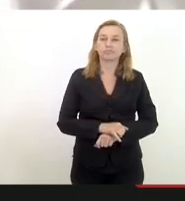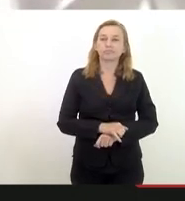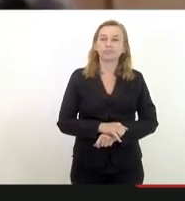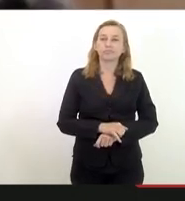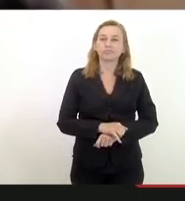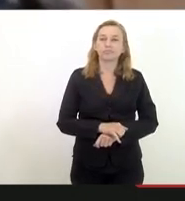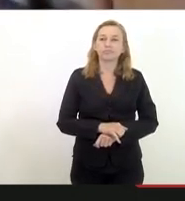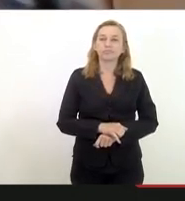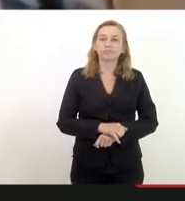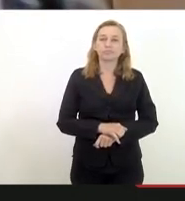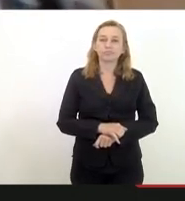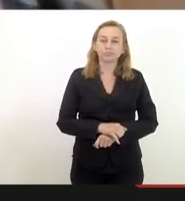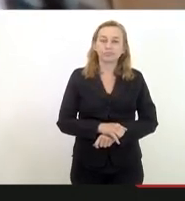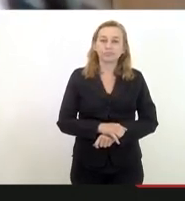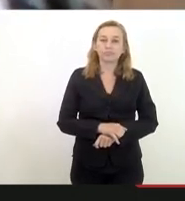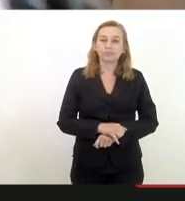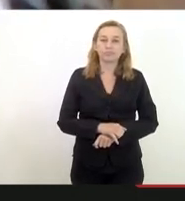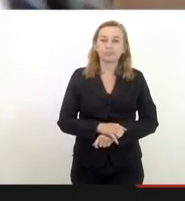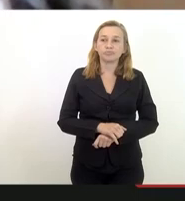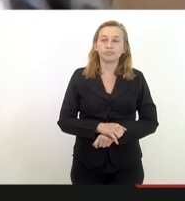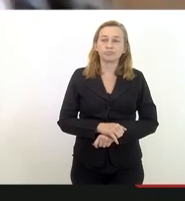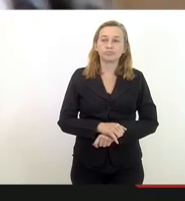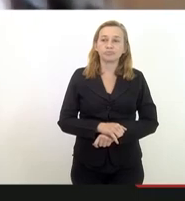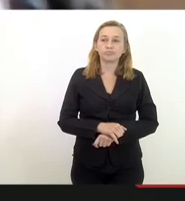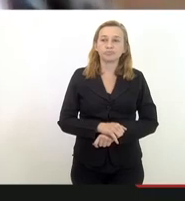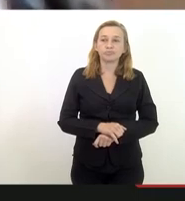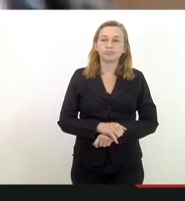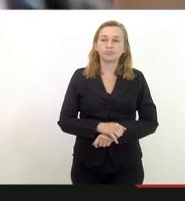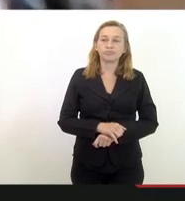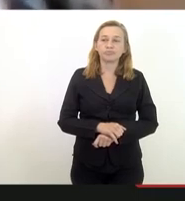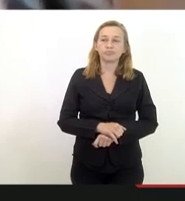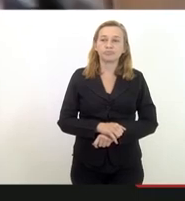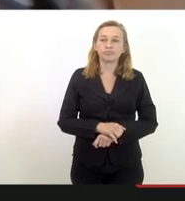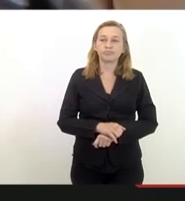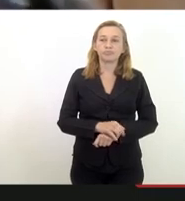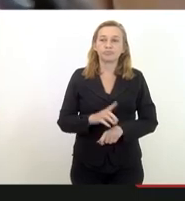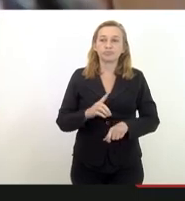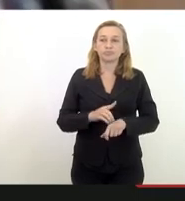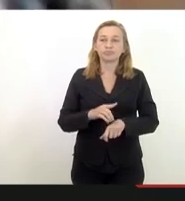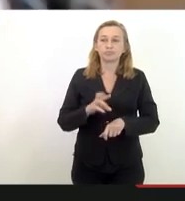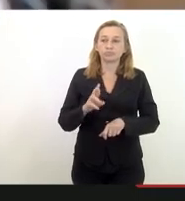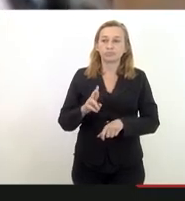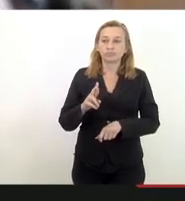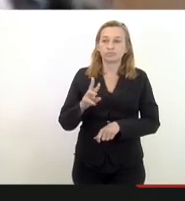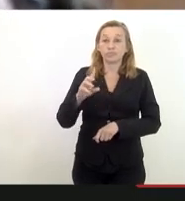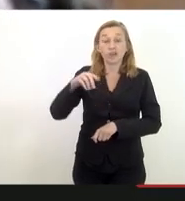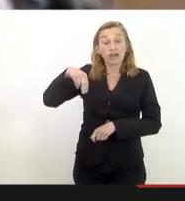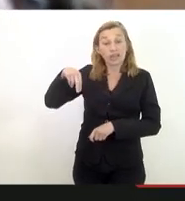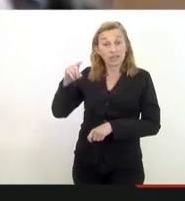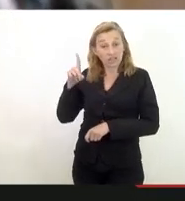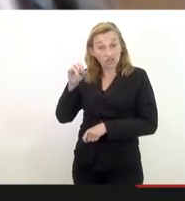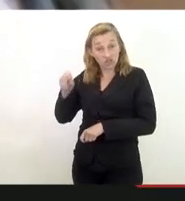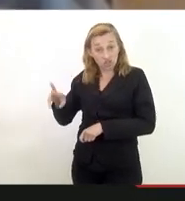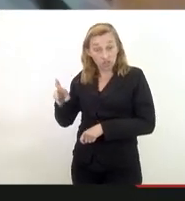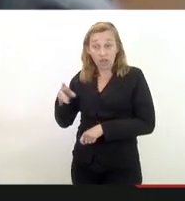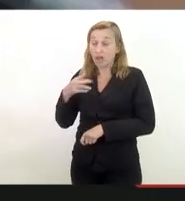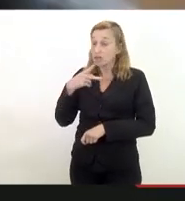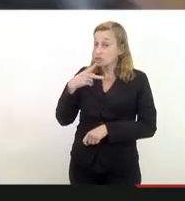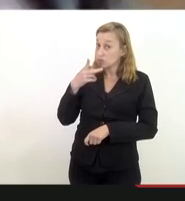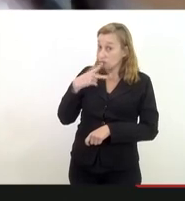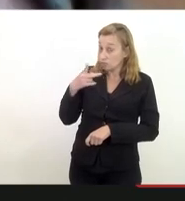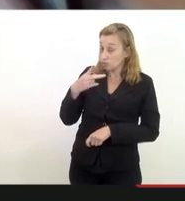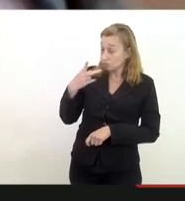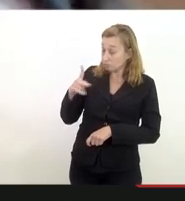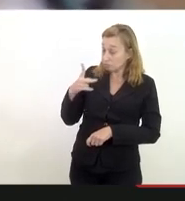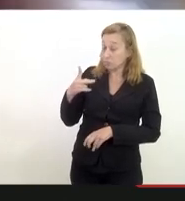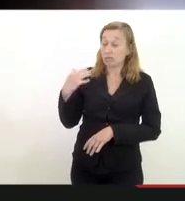Pois não. Doutora Nadine, a sua explanação foi excelente, né? Eu acho que ela tem uma